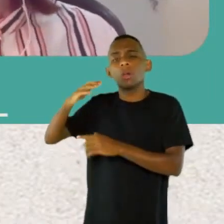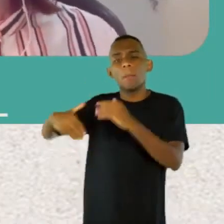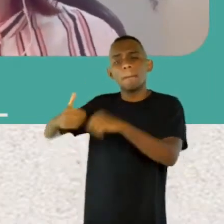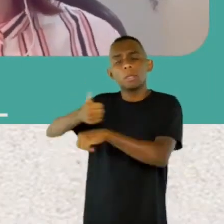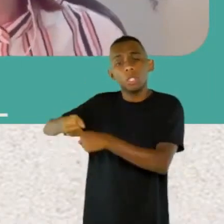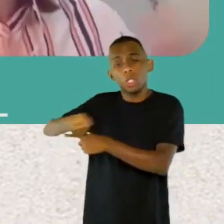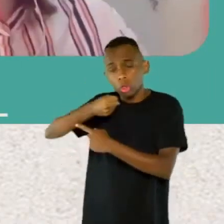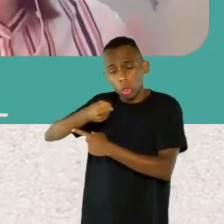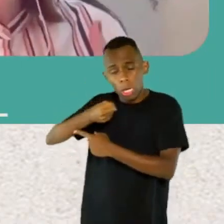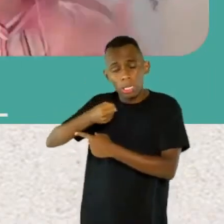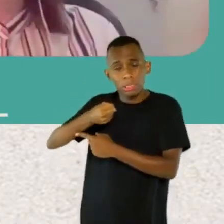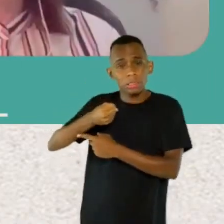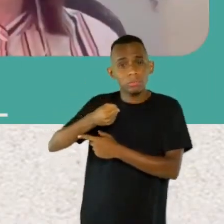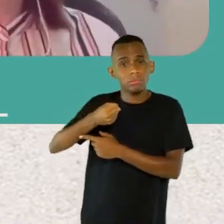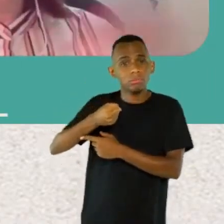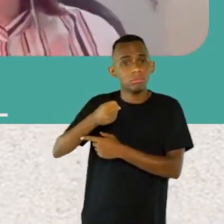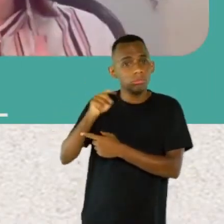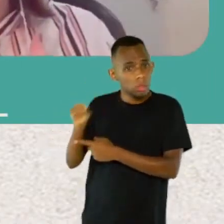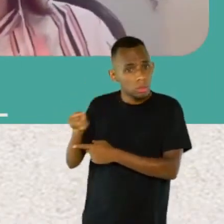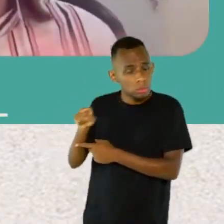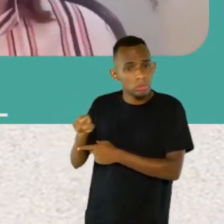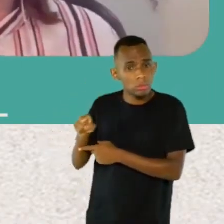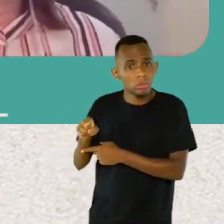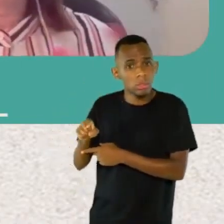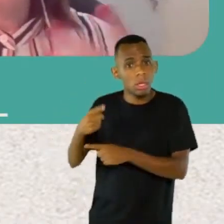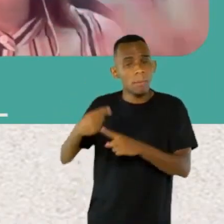Sasson-Cohen, mesmo porque, vivendo na